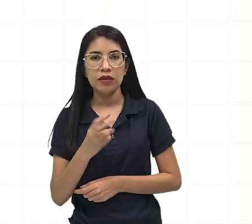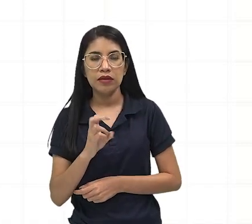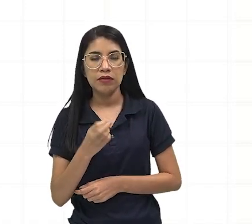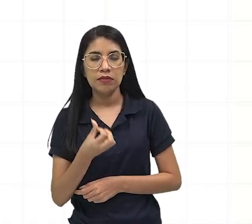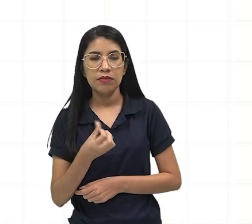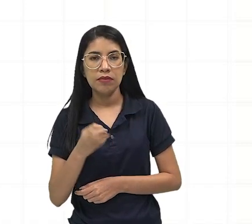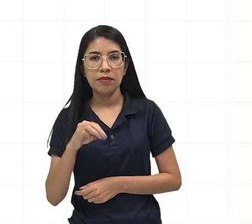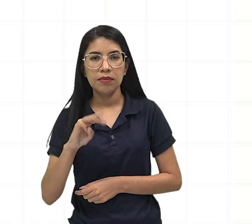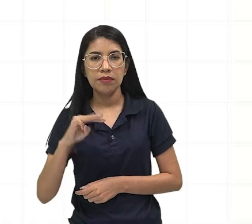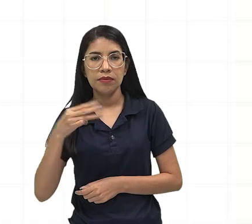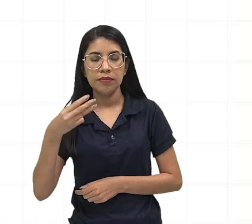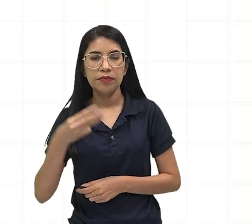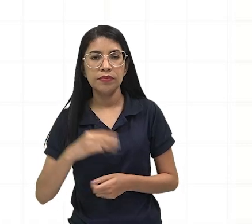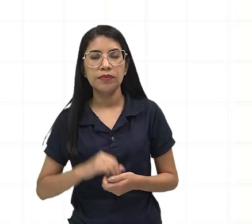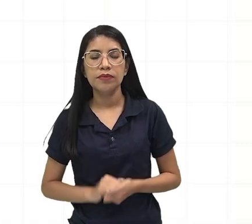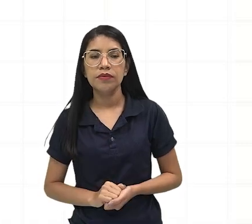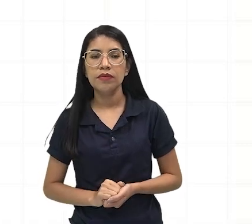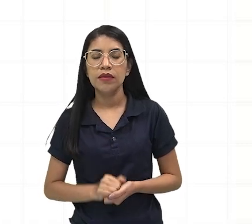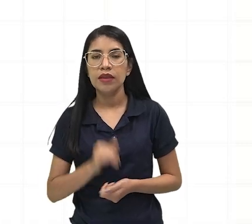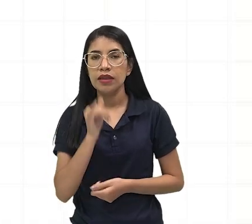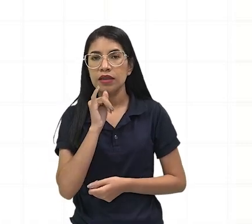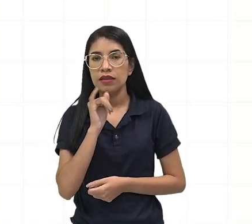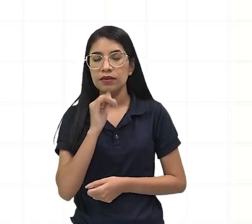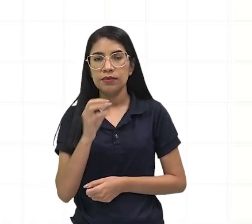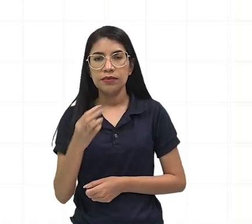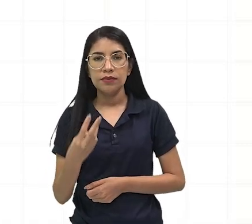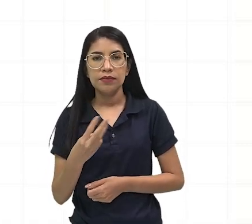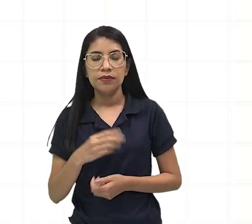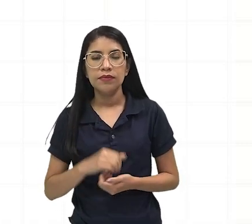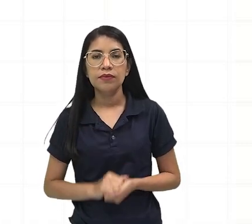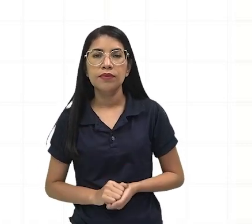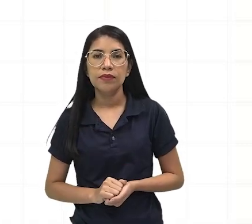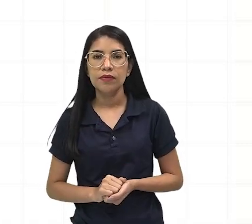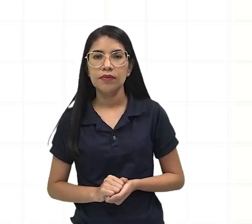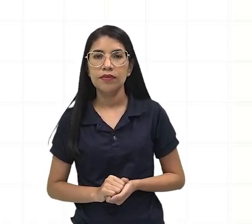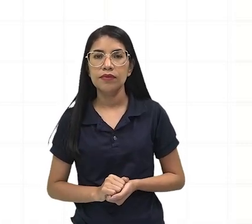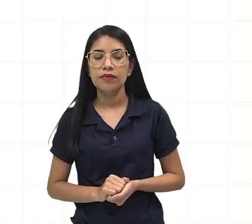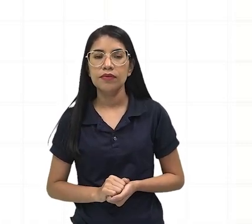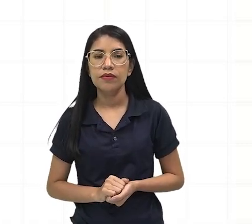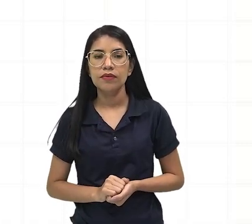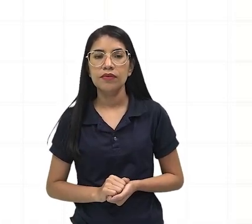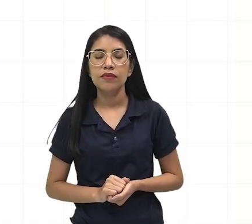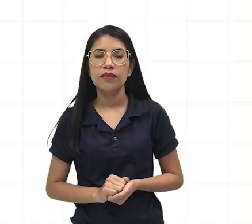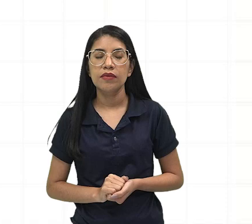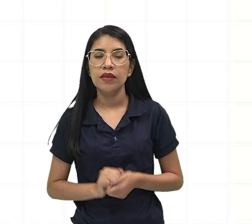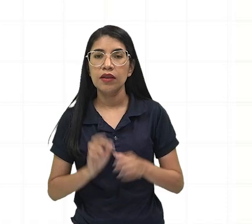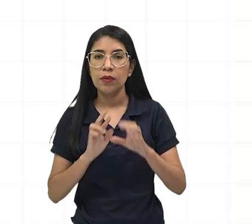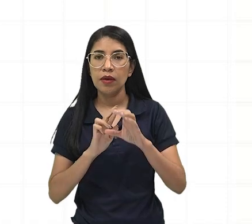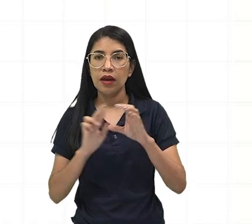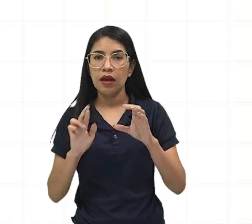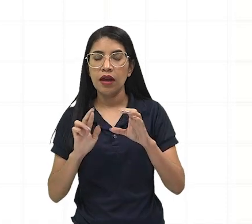Ok? Vamos para mais exemplos. No exemplo 3, o raio da